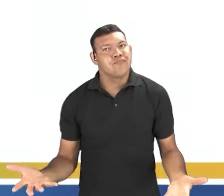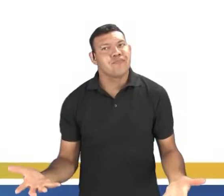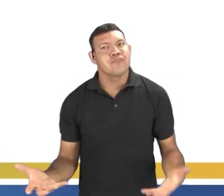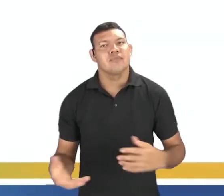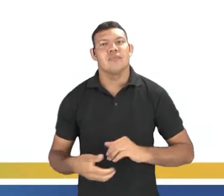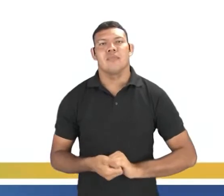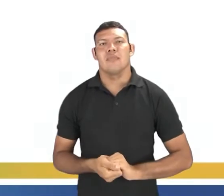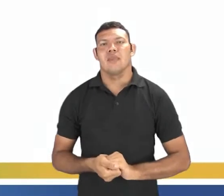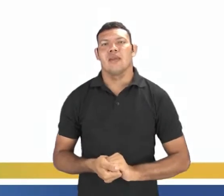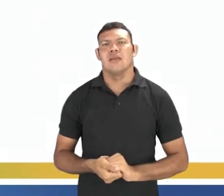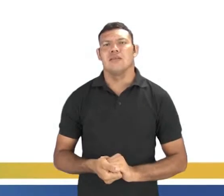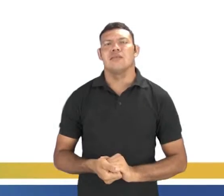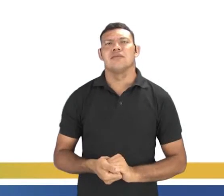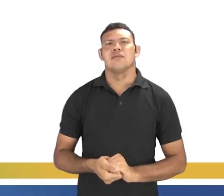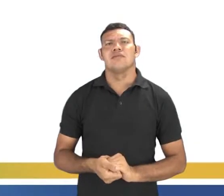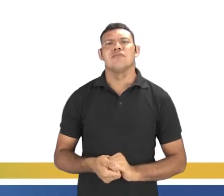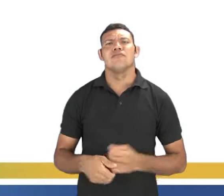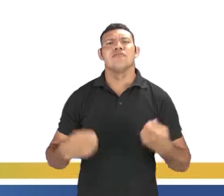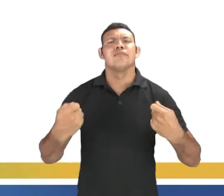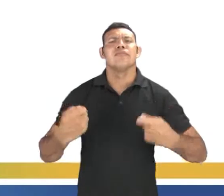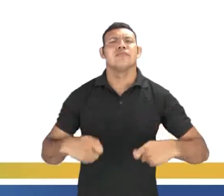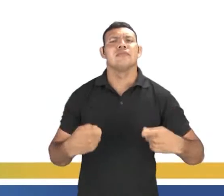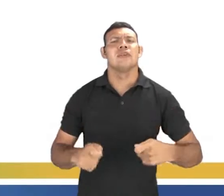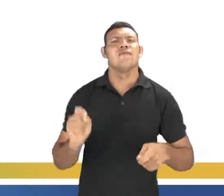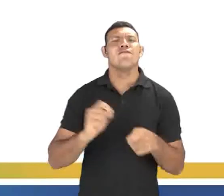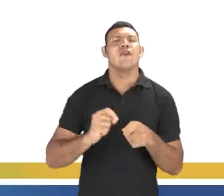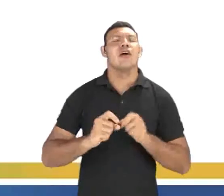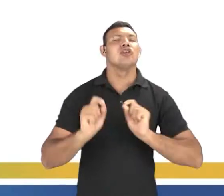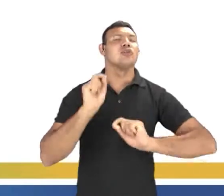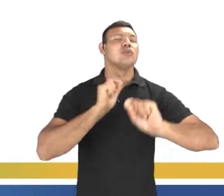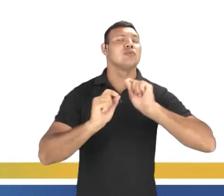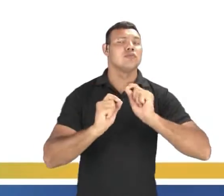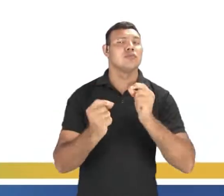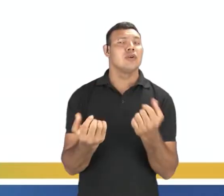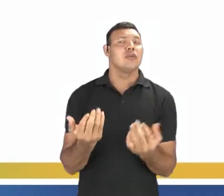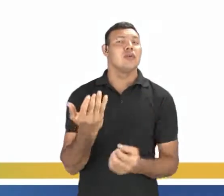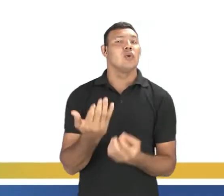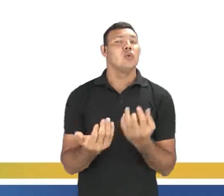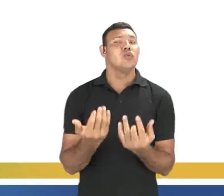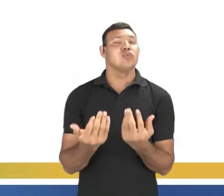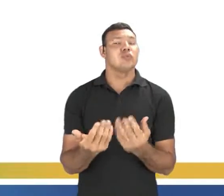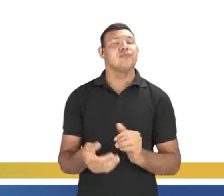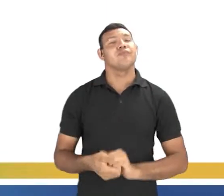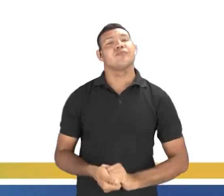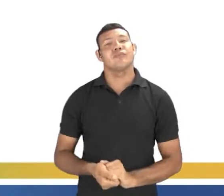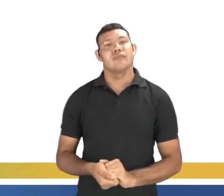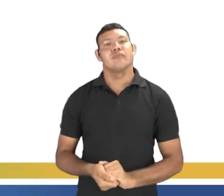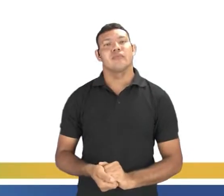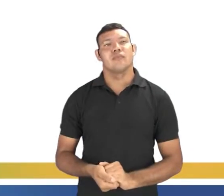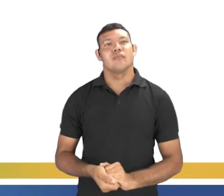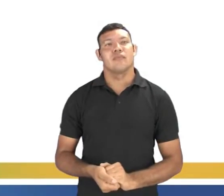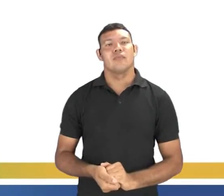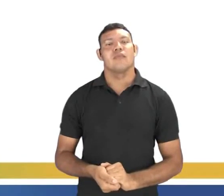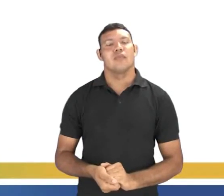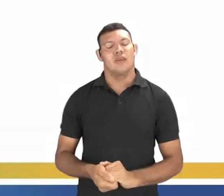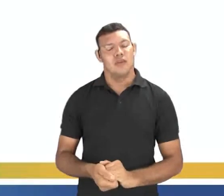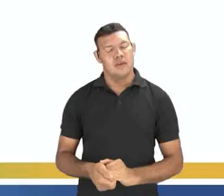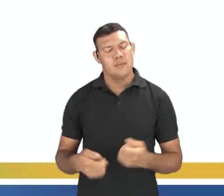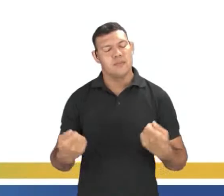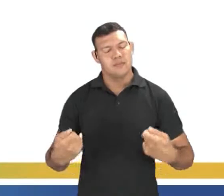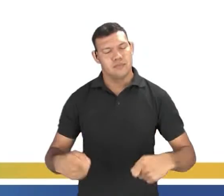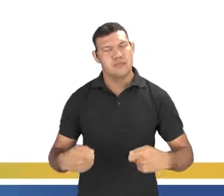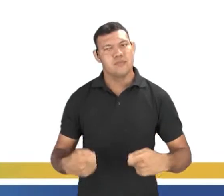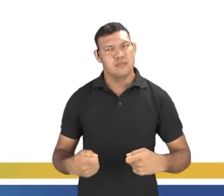Que medidas devemos tomar em relação ao fogo? Vamos lá. A mudança de atitude